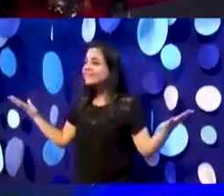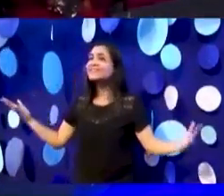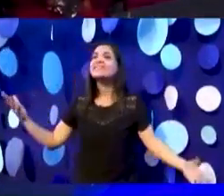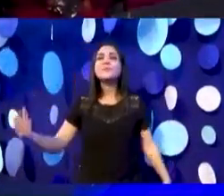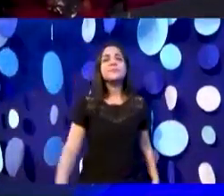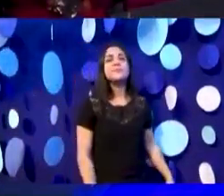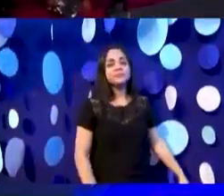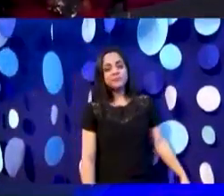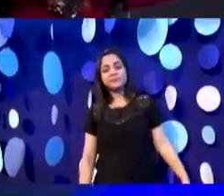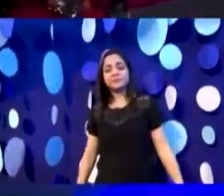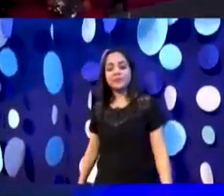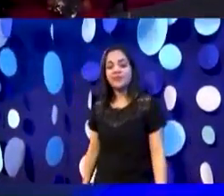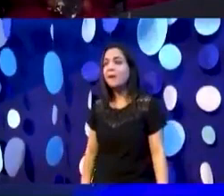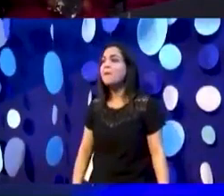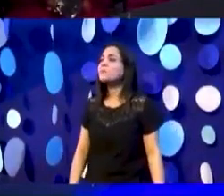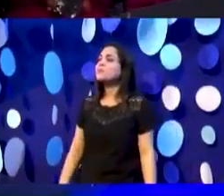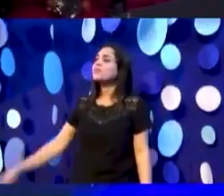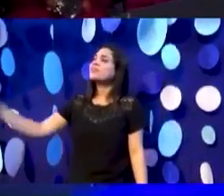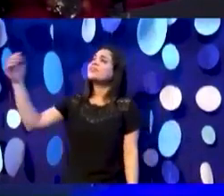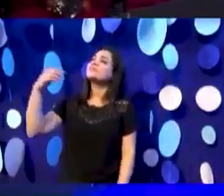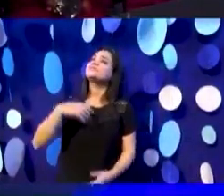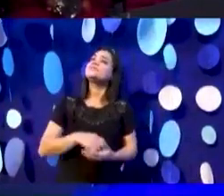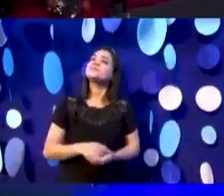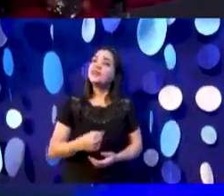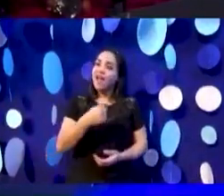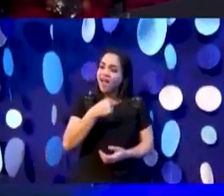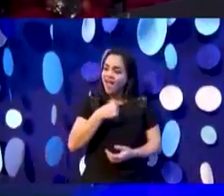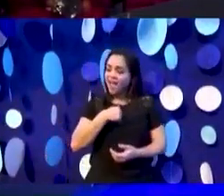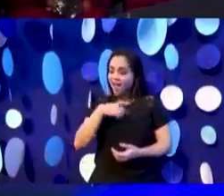sorrir. Tá de boca fechada, por quê? Abre a boca da glória, vai.